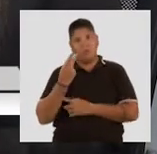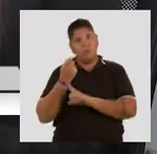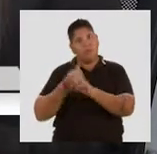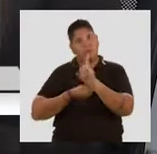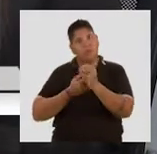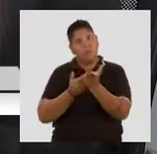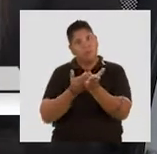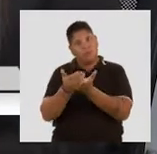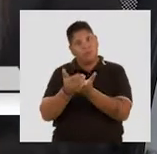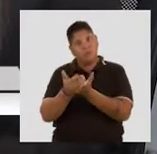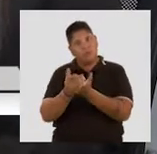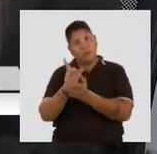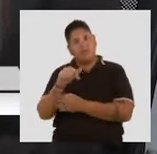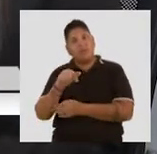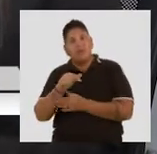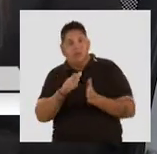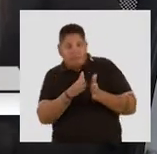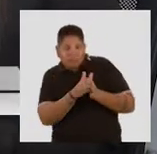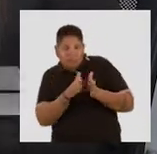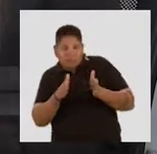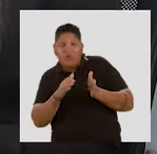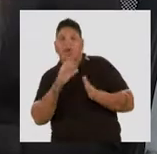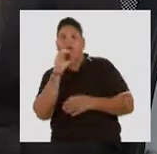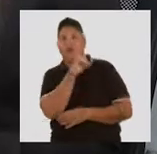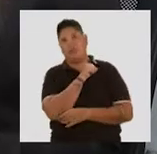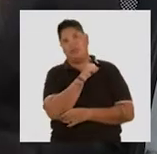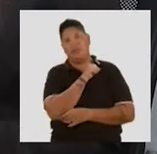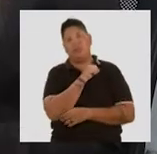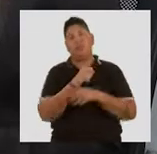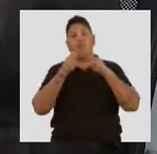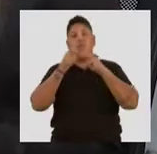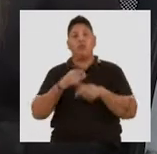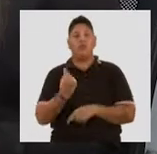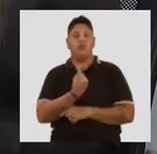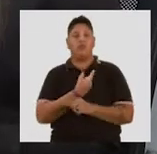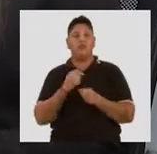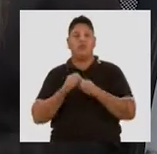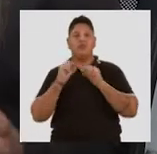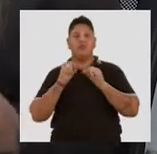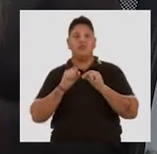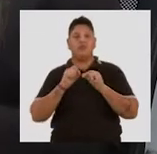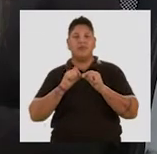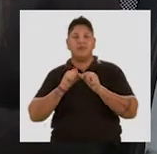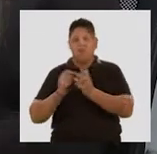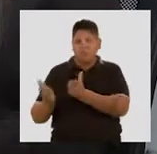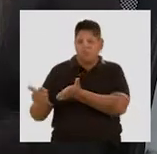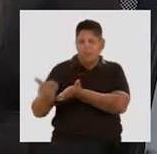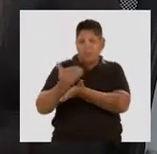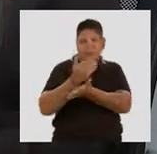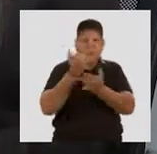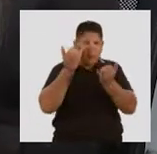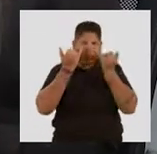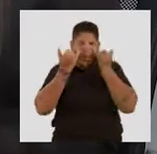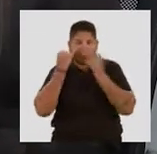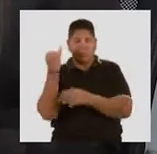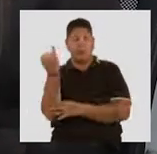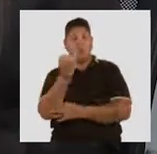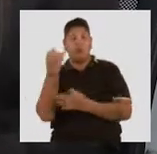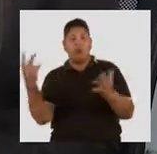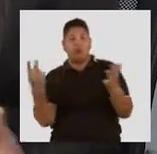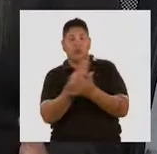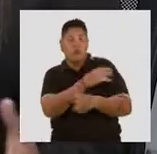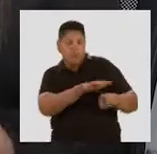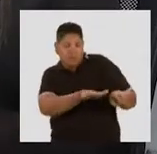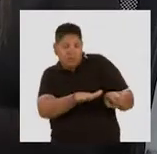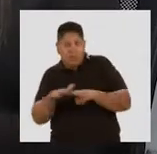apenas 2 meses que a gente iniciou, é um pequeno programa onde a gente faz o quê? A gente reúne todas as informações mais